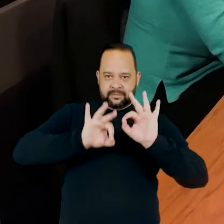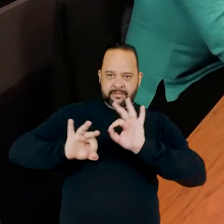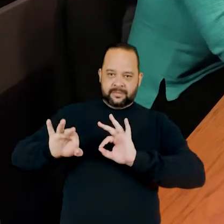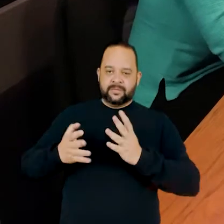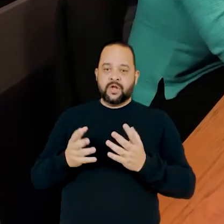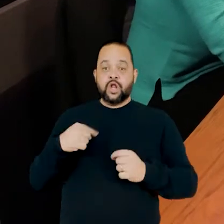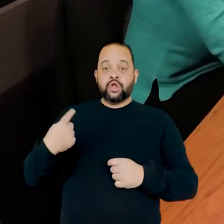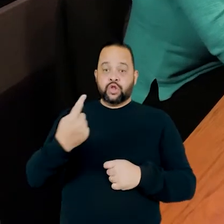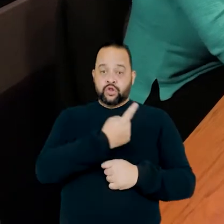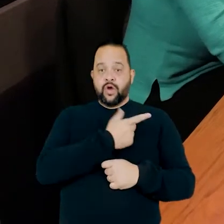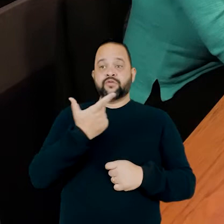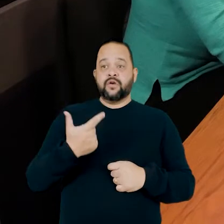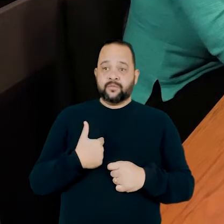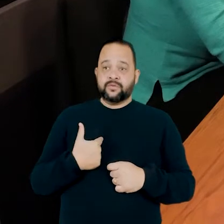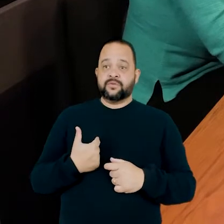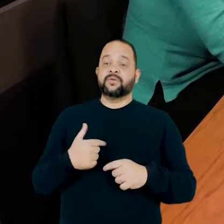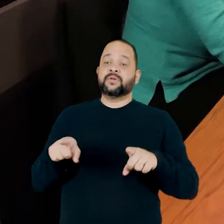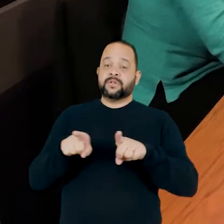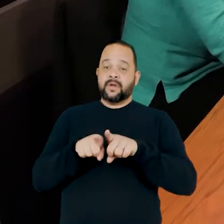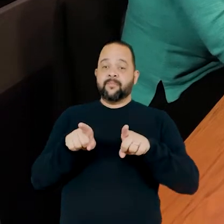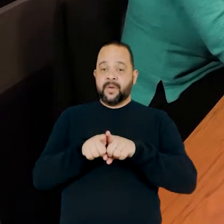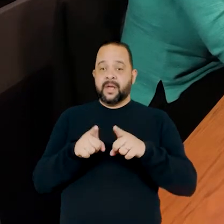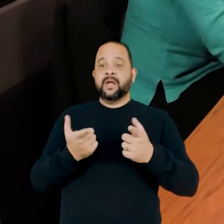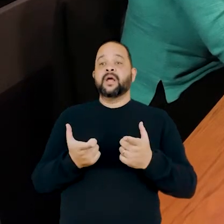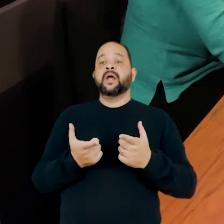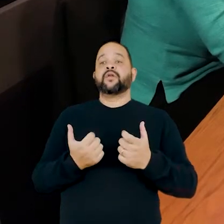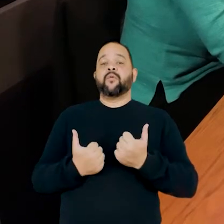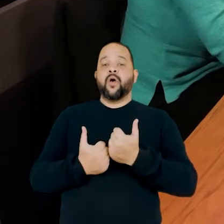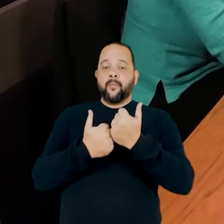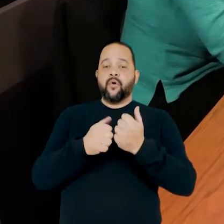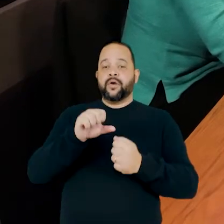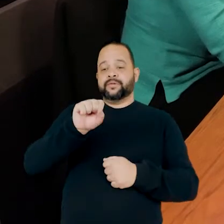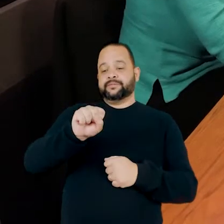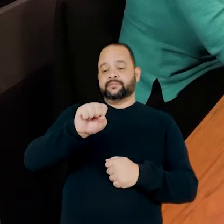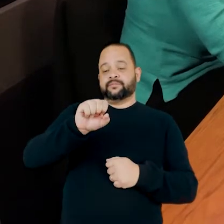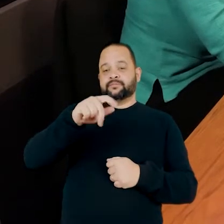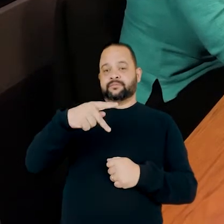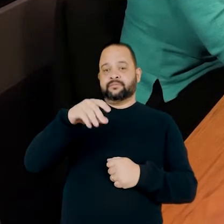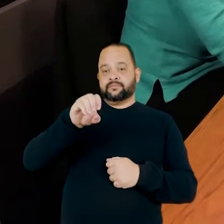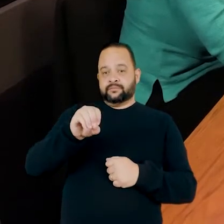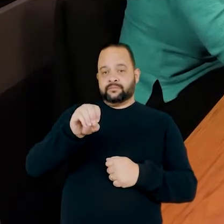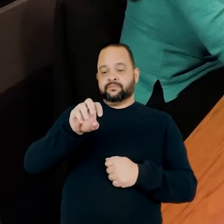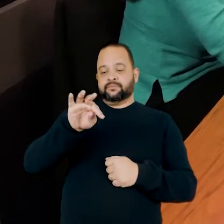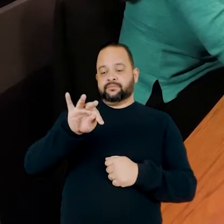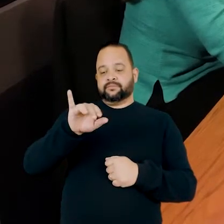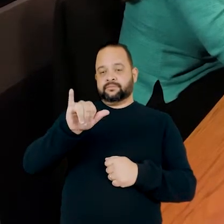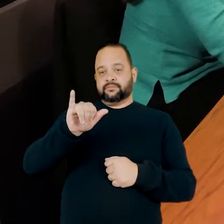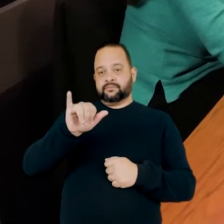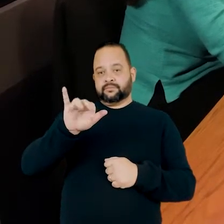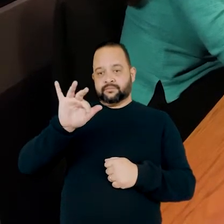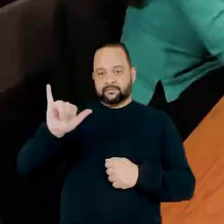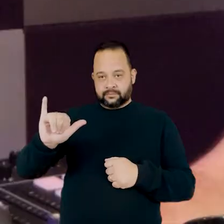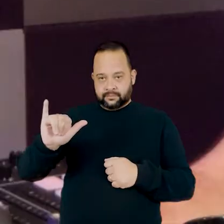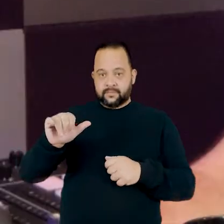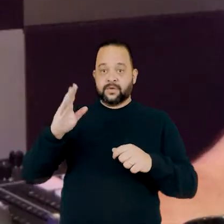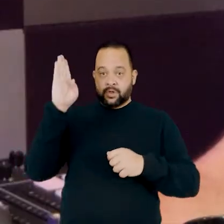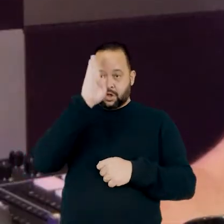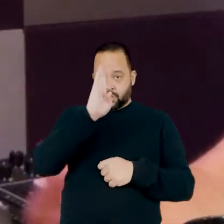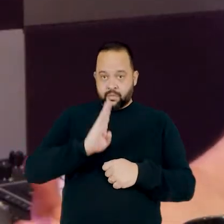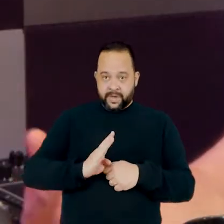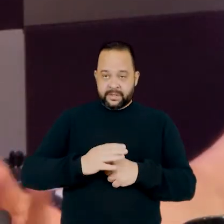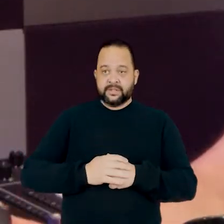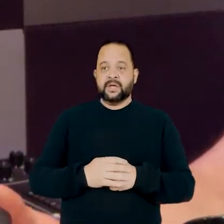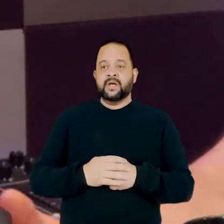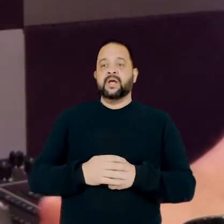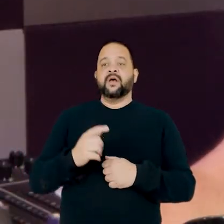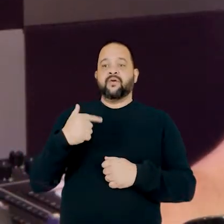Nós somos um dos fornecedores do Spotify no Brasil, né? Na produção de podcasts originais, né? E quando eles